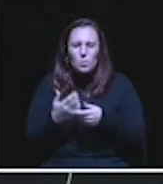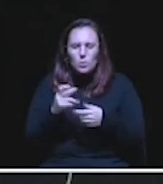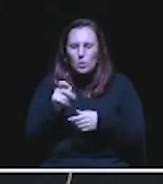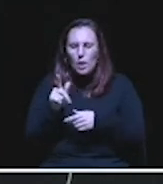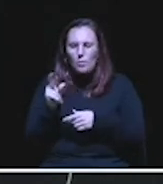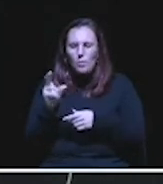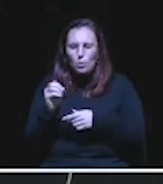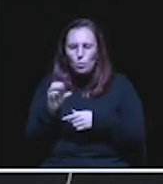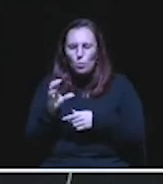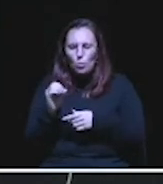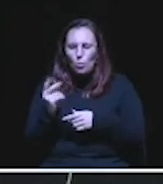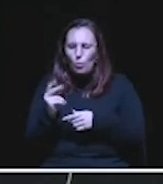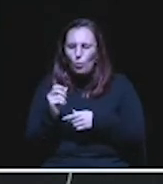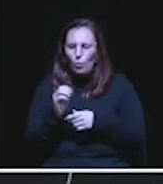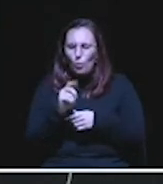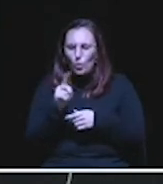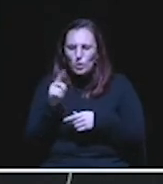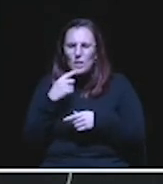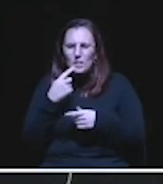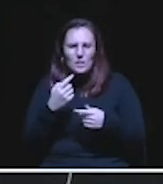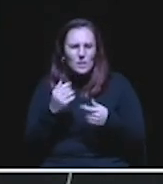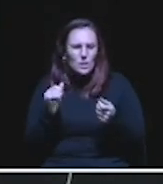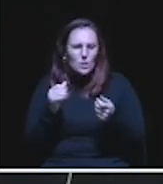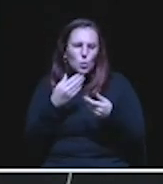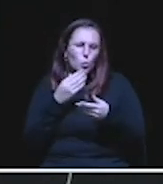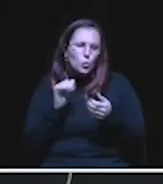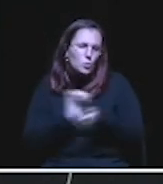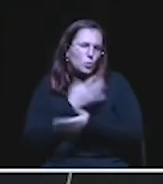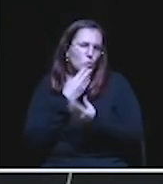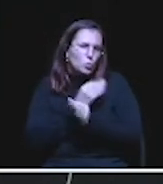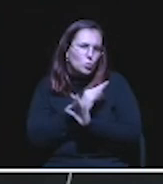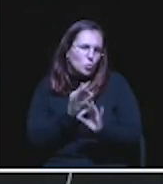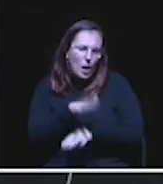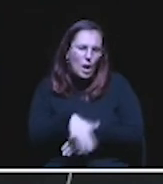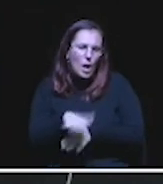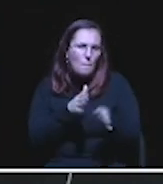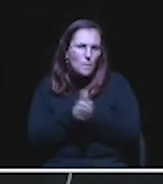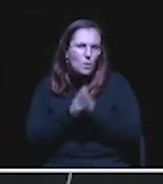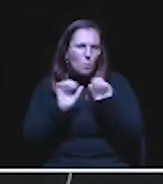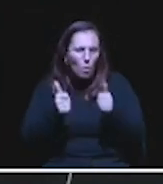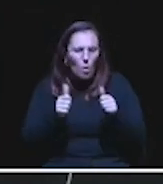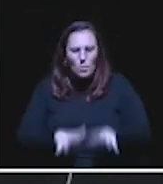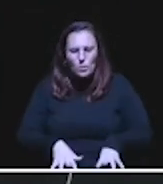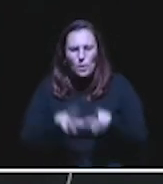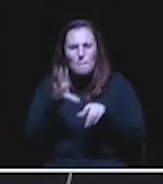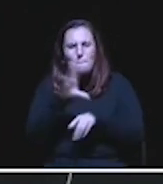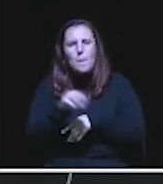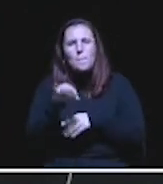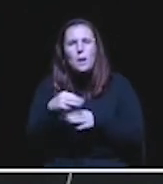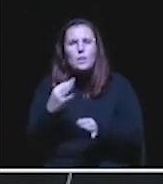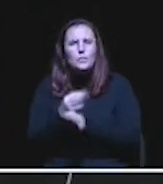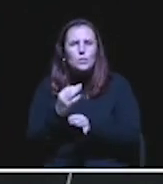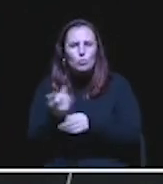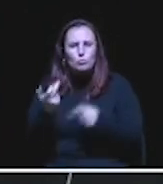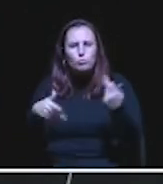elogiou o palco-altar, a dizer que é uma notícia fantástica, este novo espaço é uma excelente oportunidade para o desenvolvimento de mais eventos.